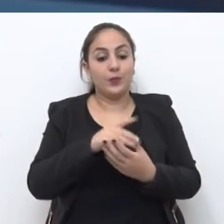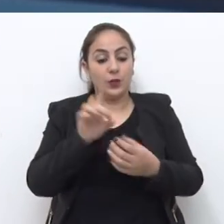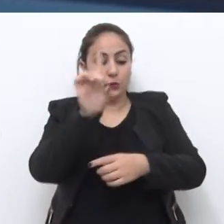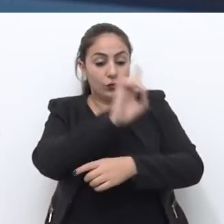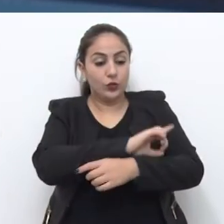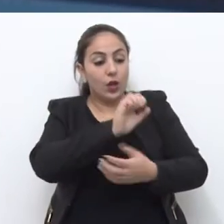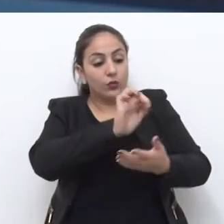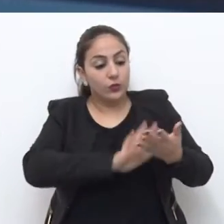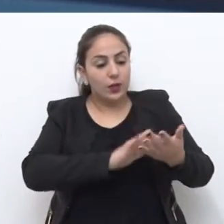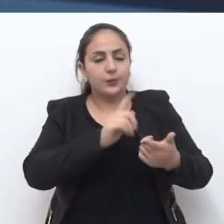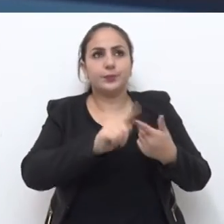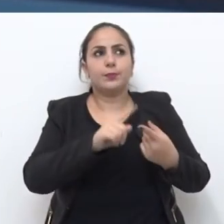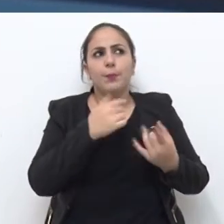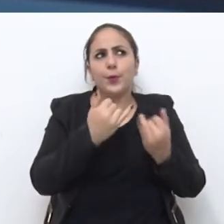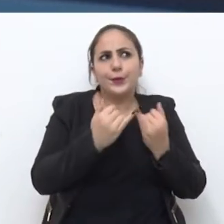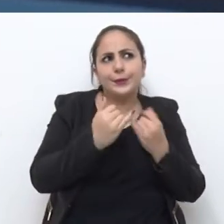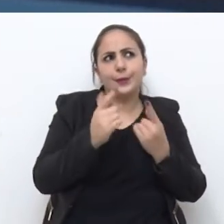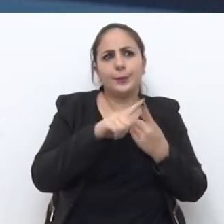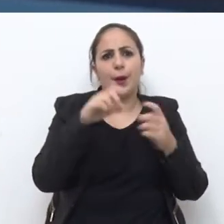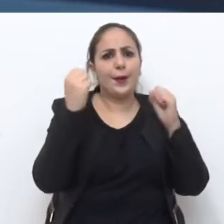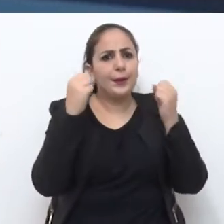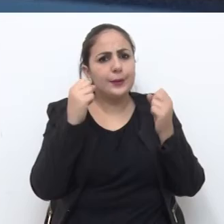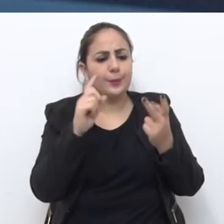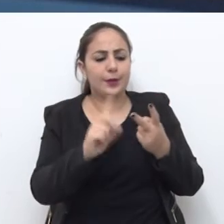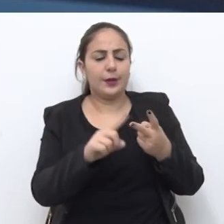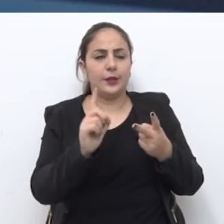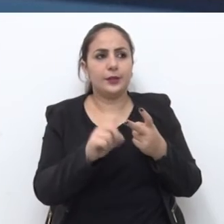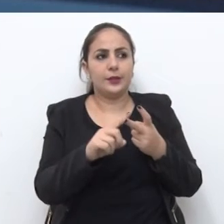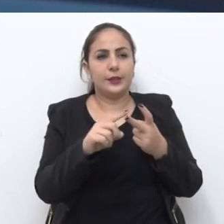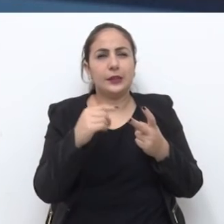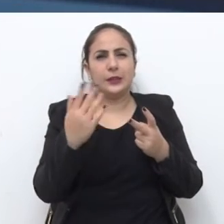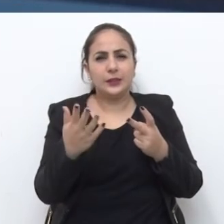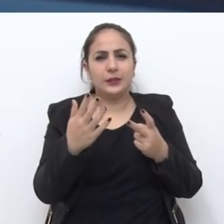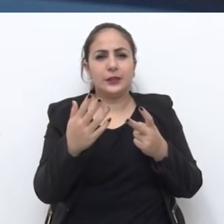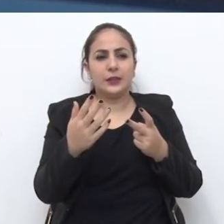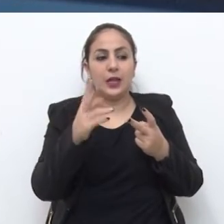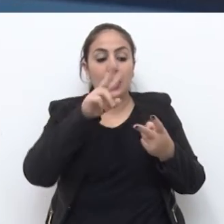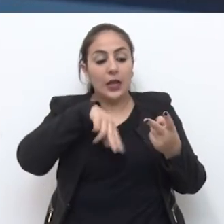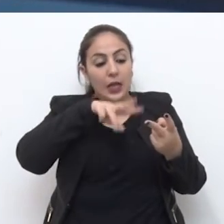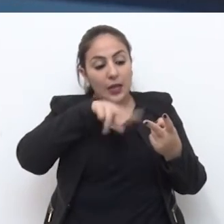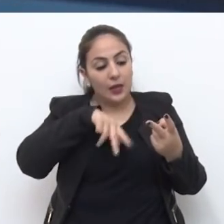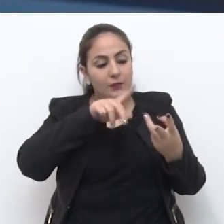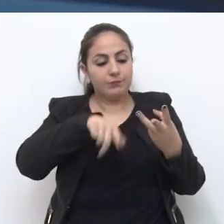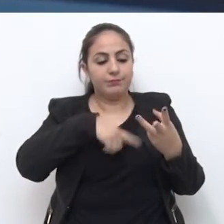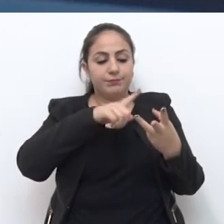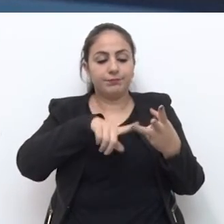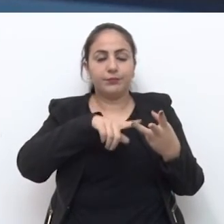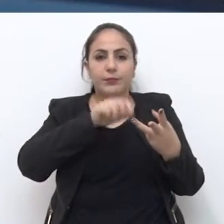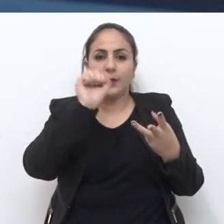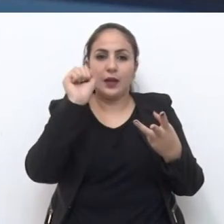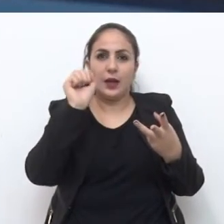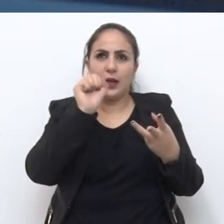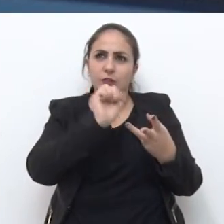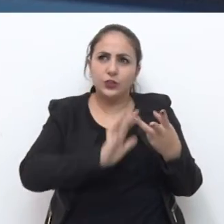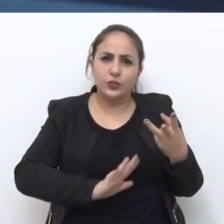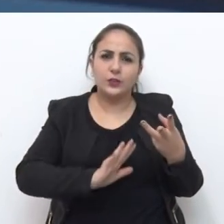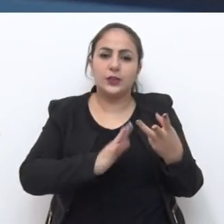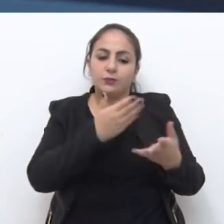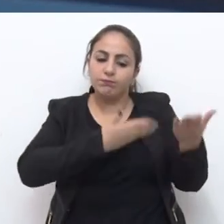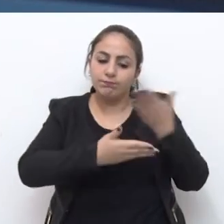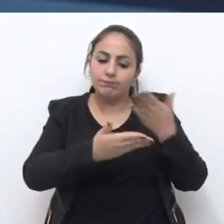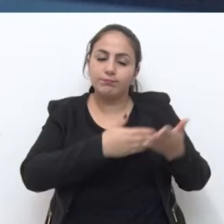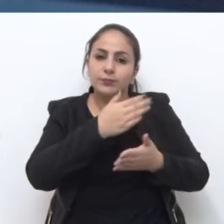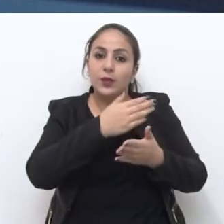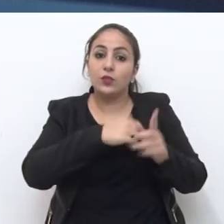dia eles tenham atividades, como por exemplo, atividades de academia, atividades de leitura, atividades